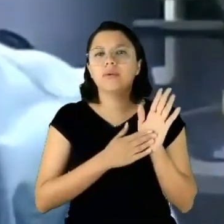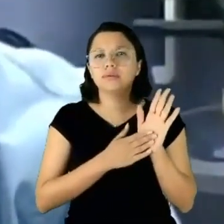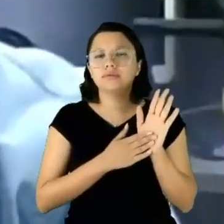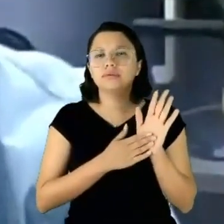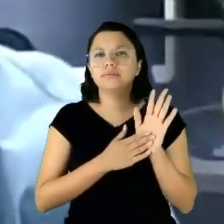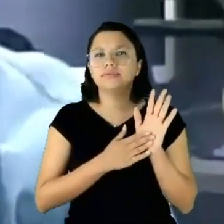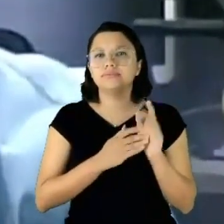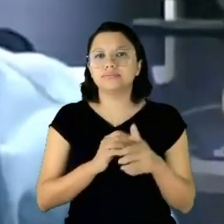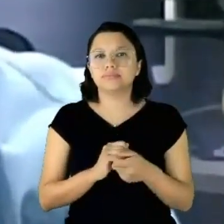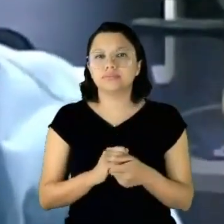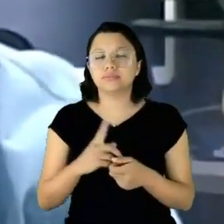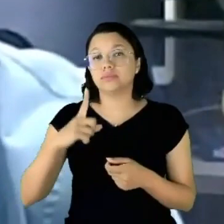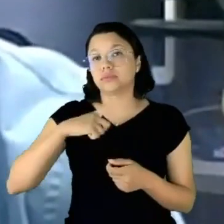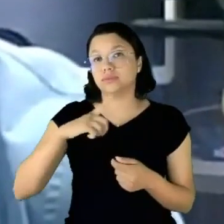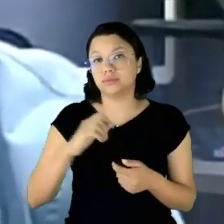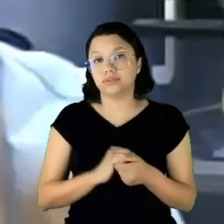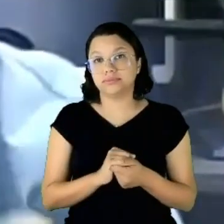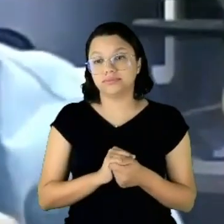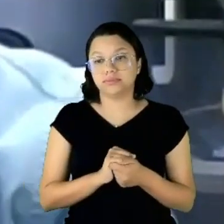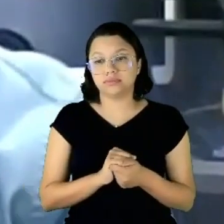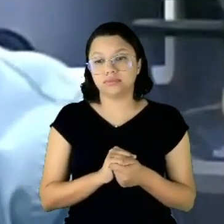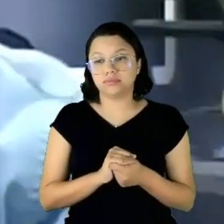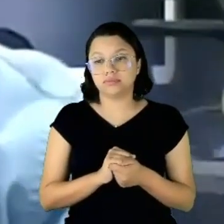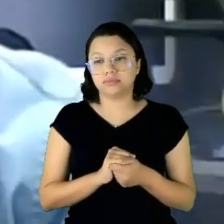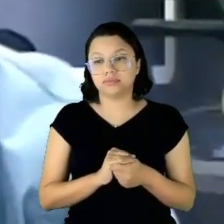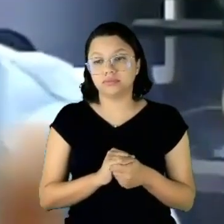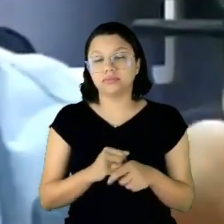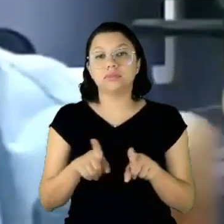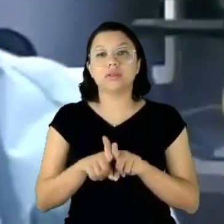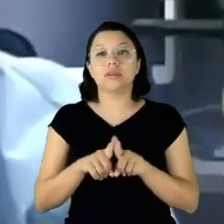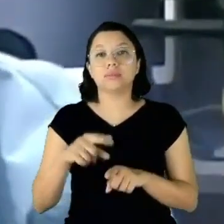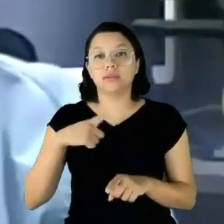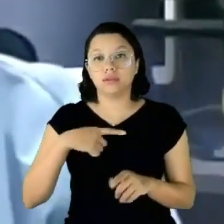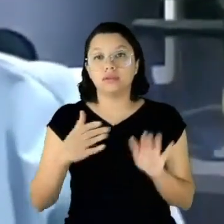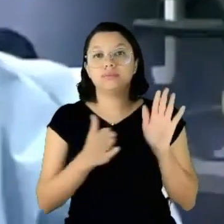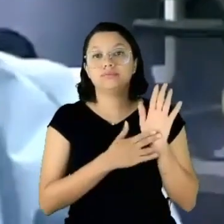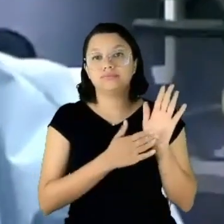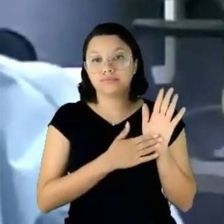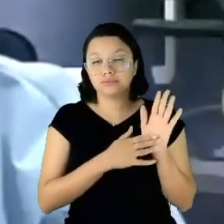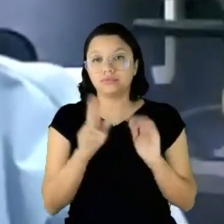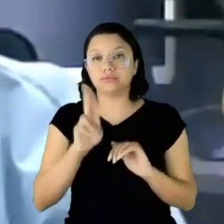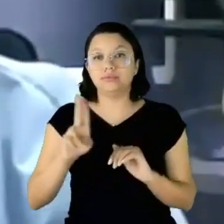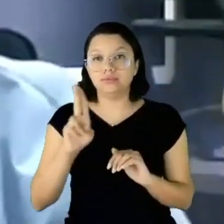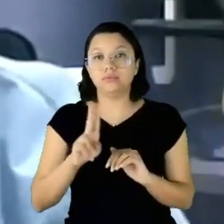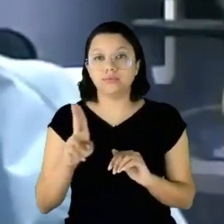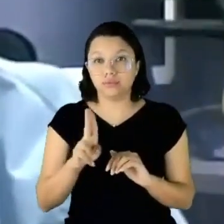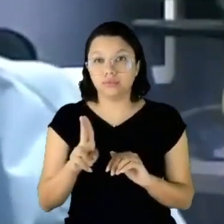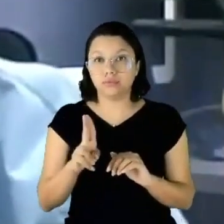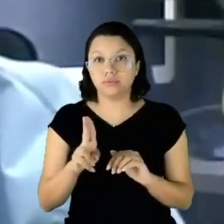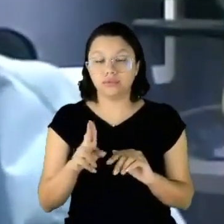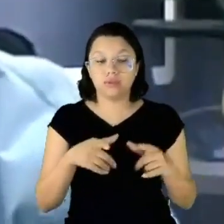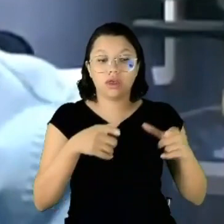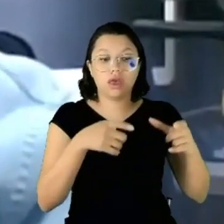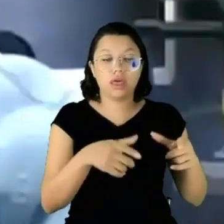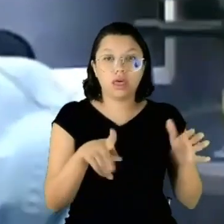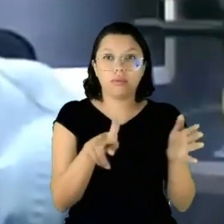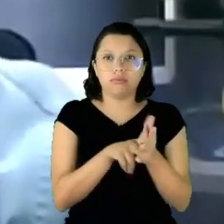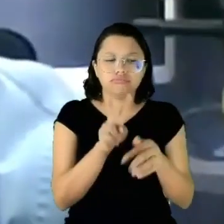que eu tenho, inclusive essa proposta ela é utilizada pela corredoria aqui,